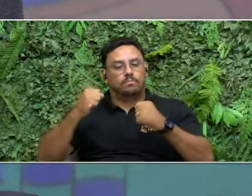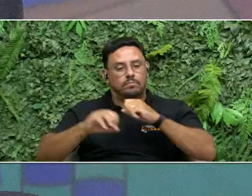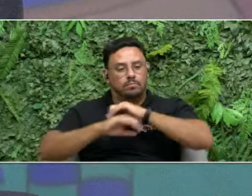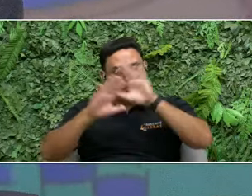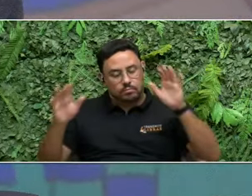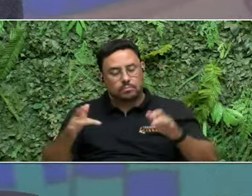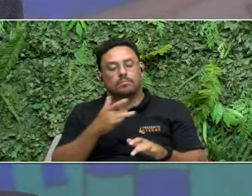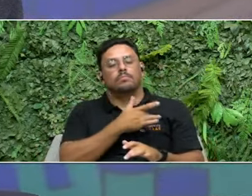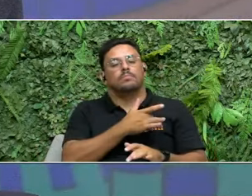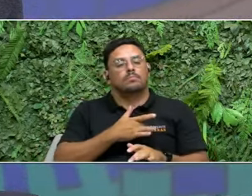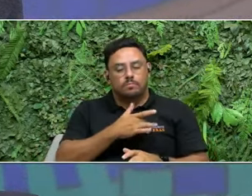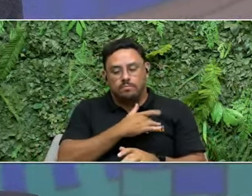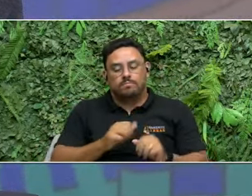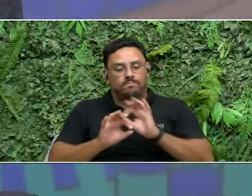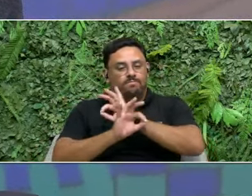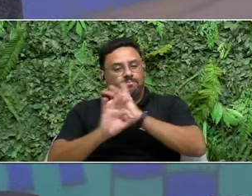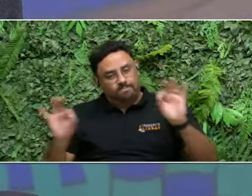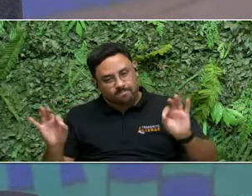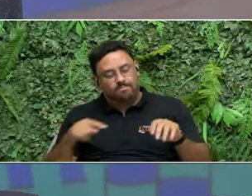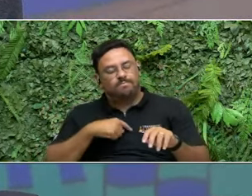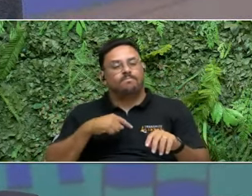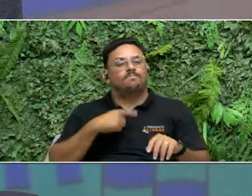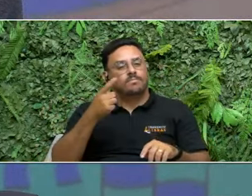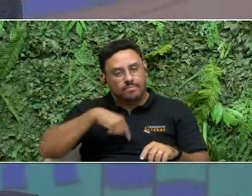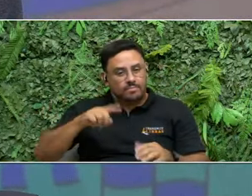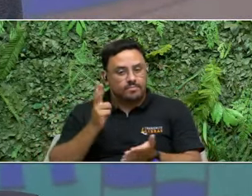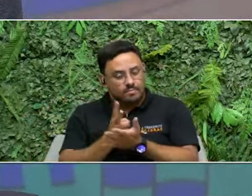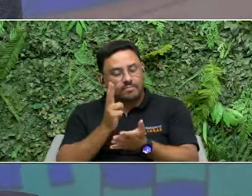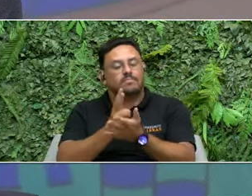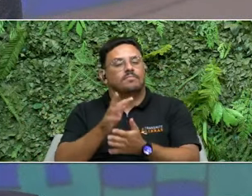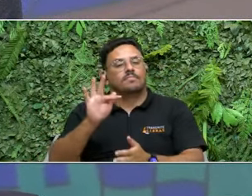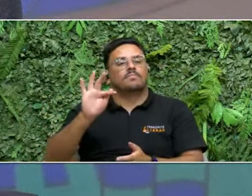bão cabuloso eim